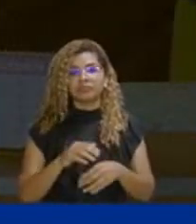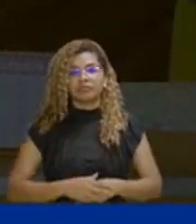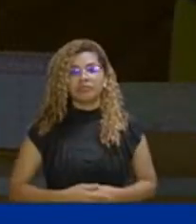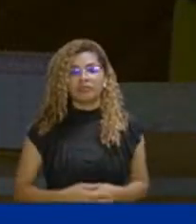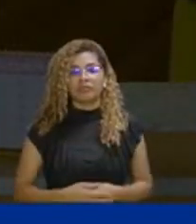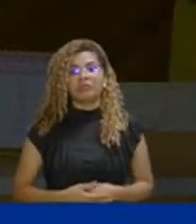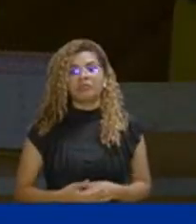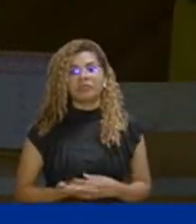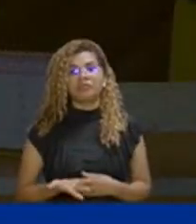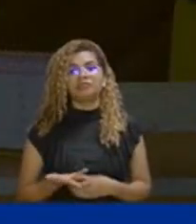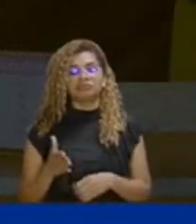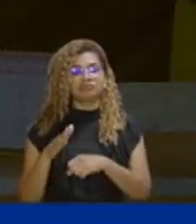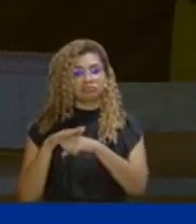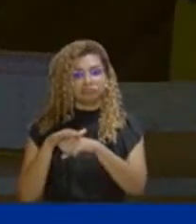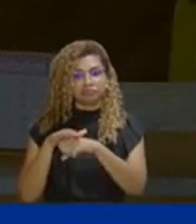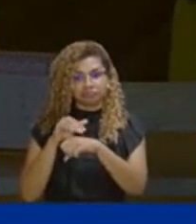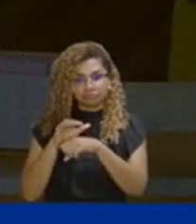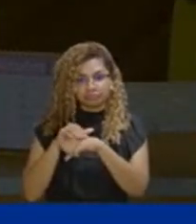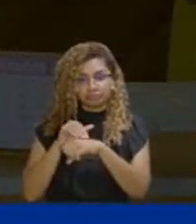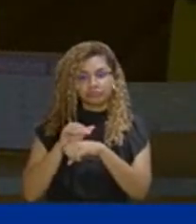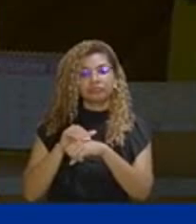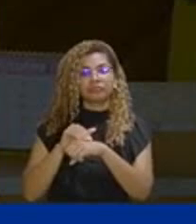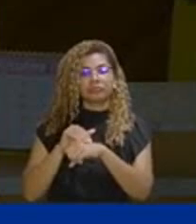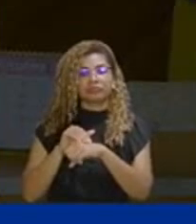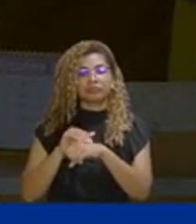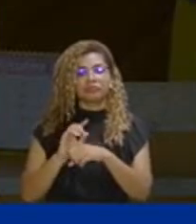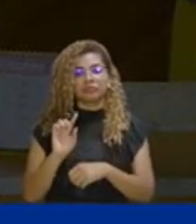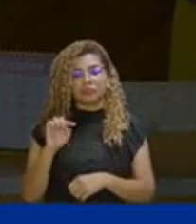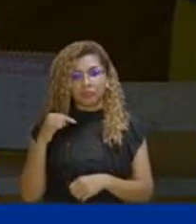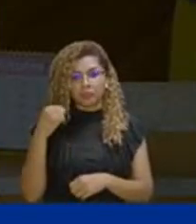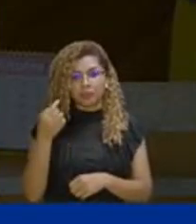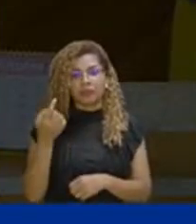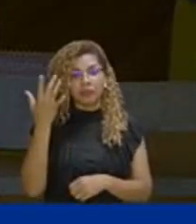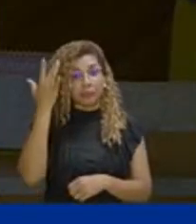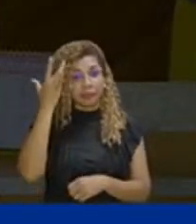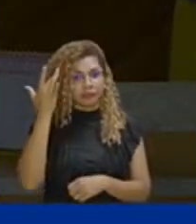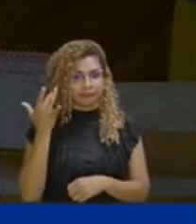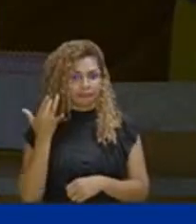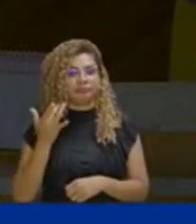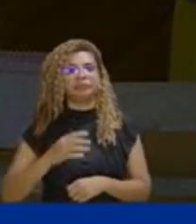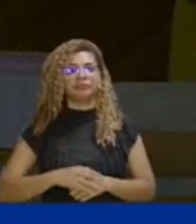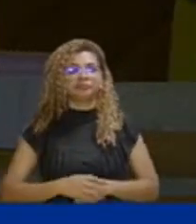já os convoco para a sessão de amanhã.